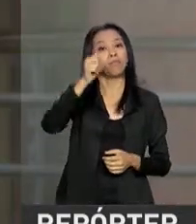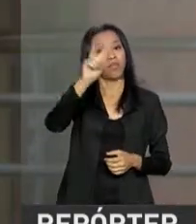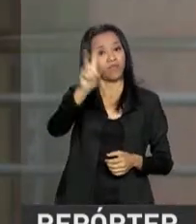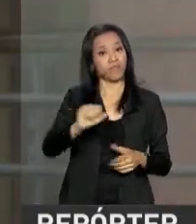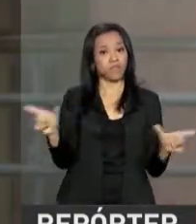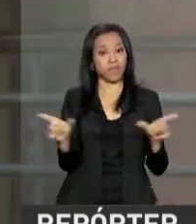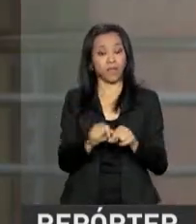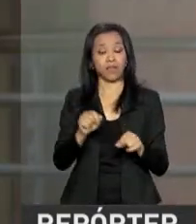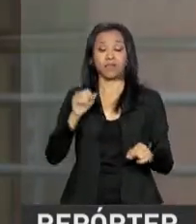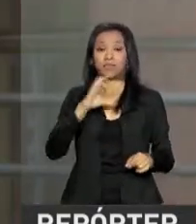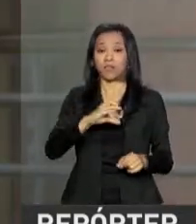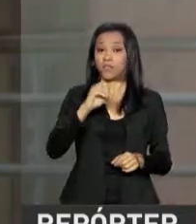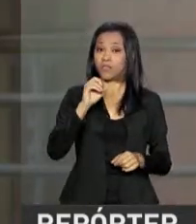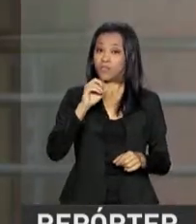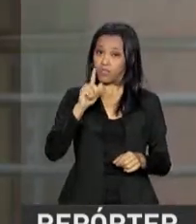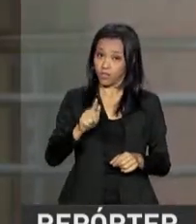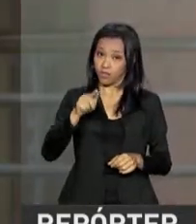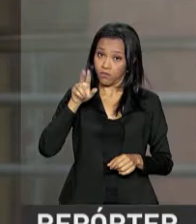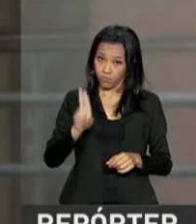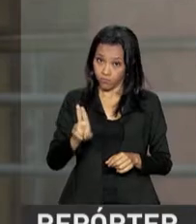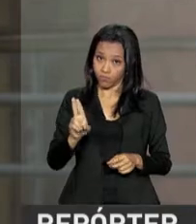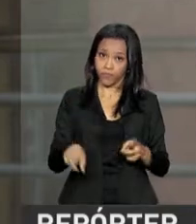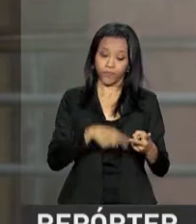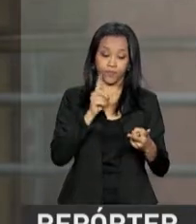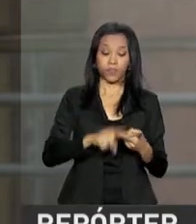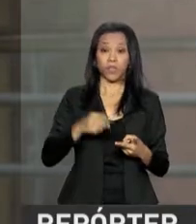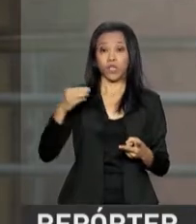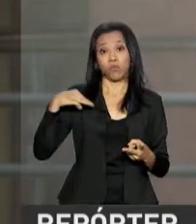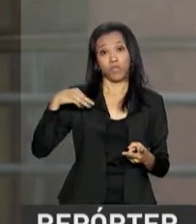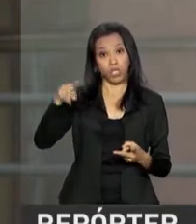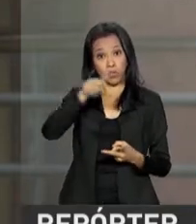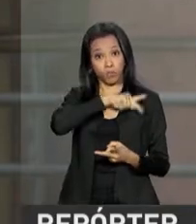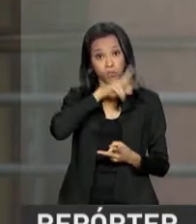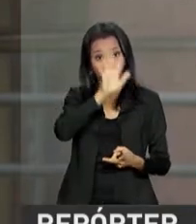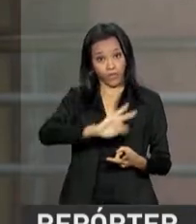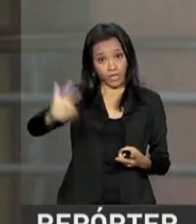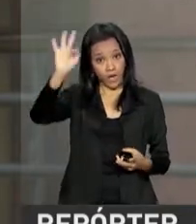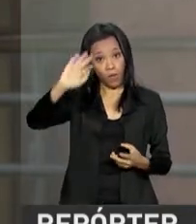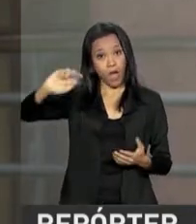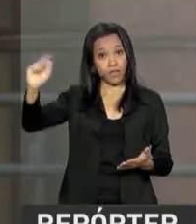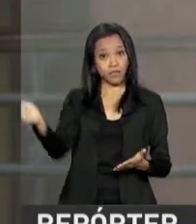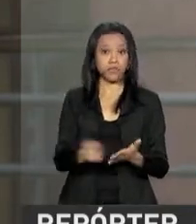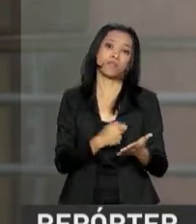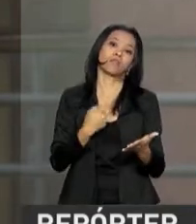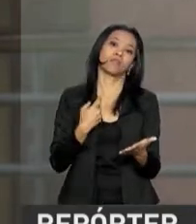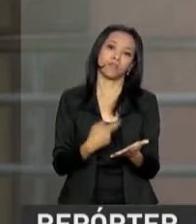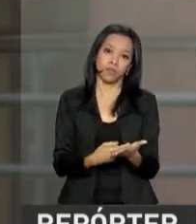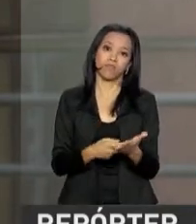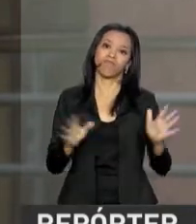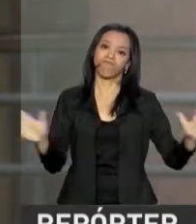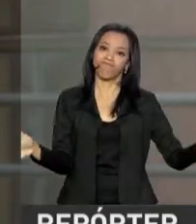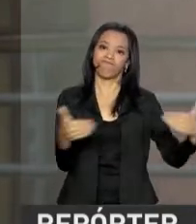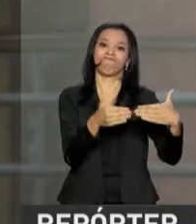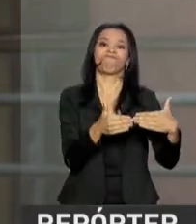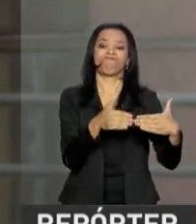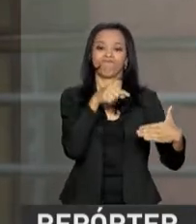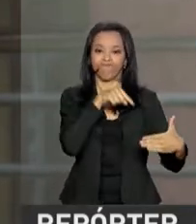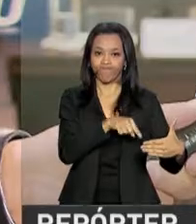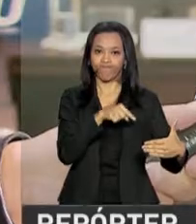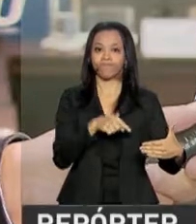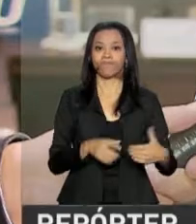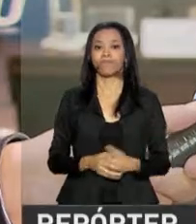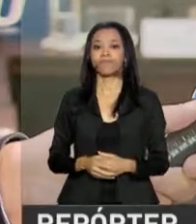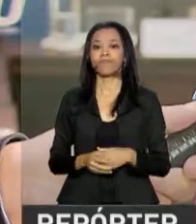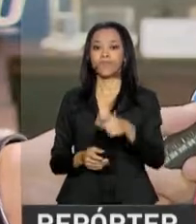da união a controladoria geral da união eo ministério público federal assinam um acordo conjunto no âmbito da lava jato